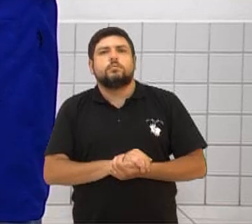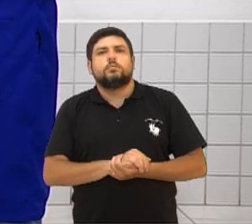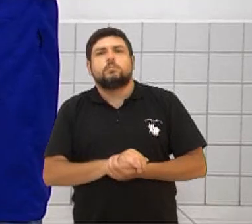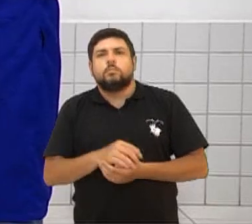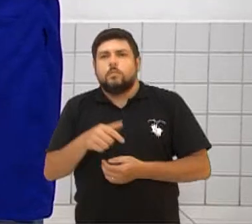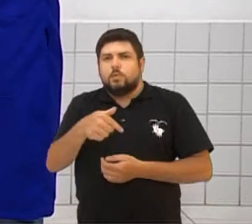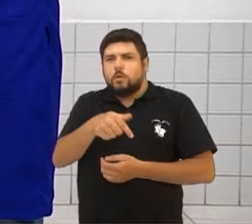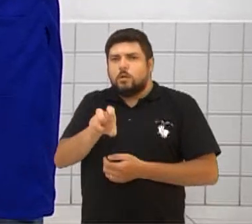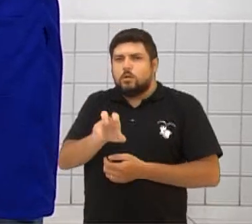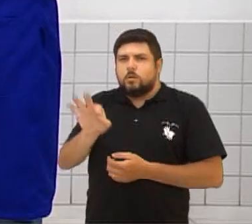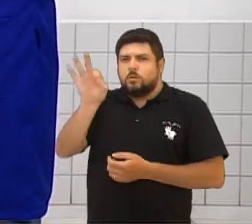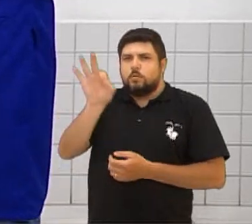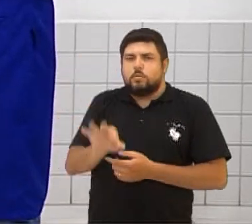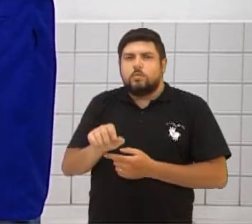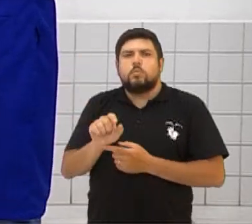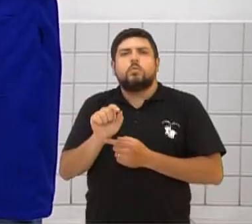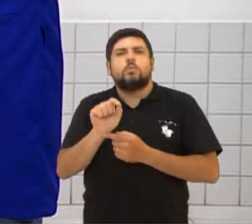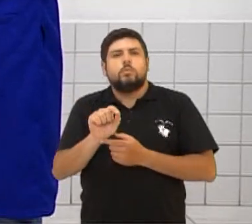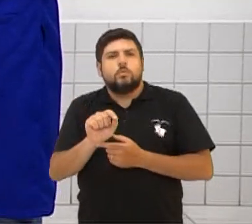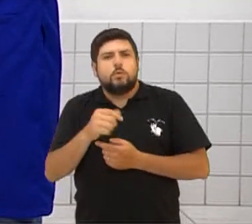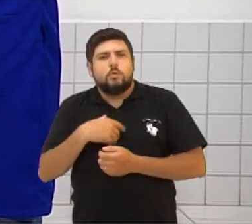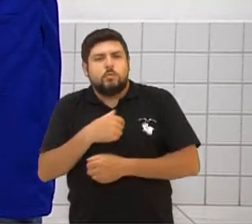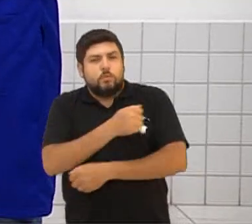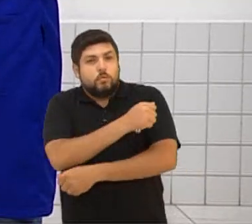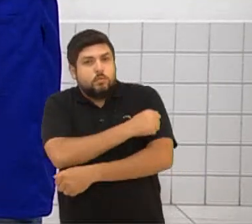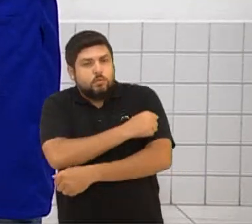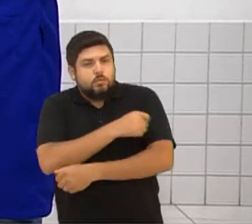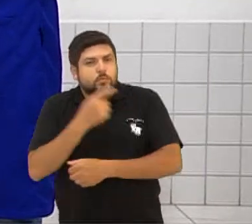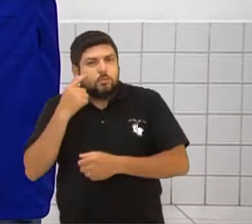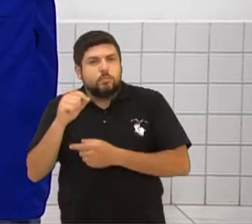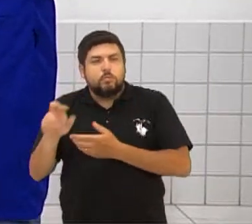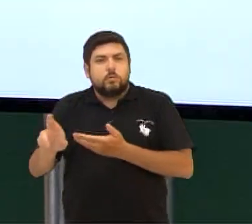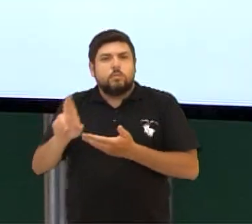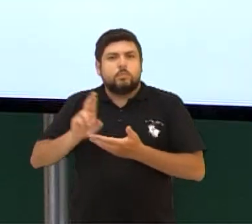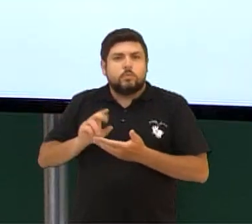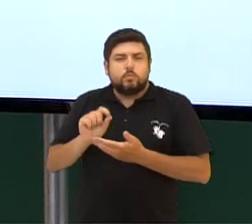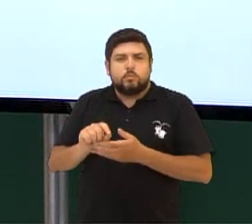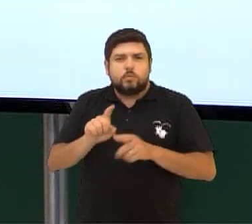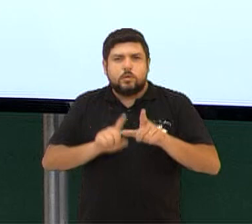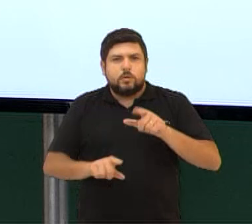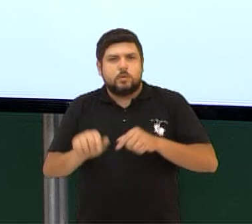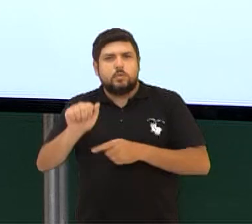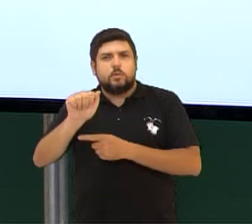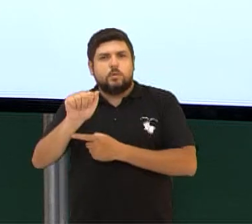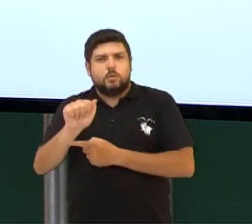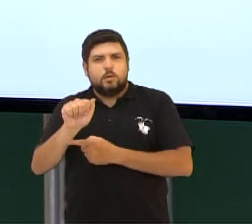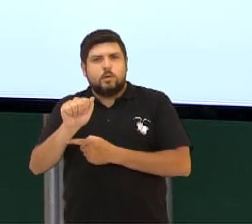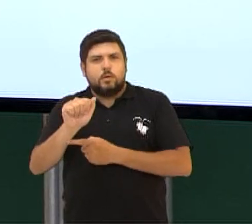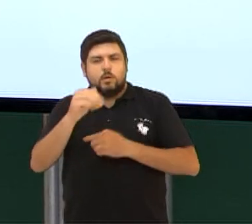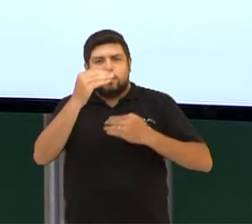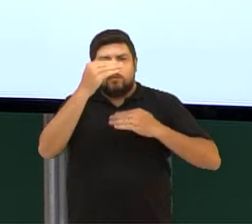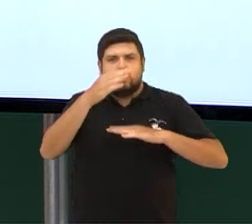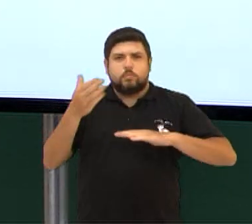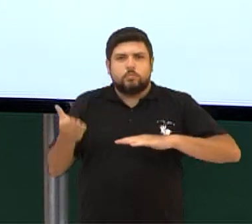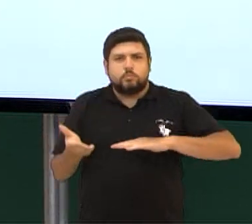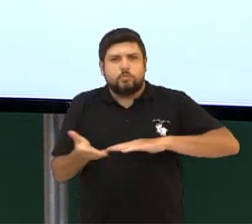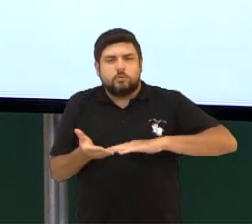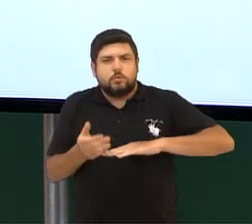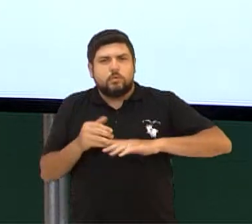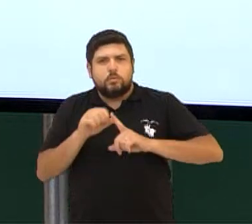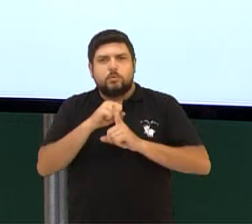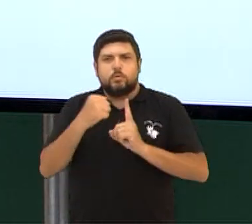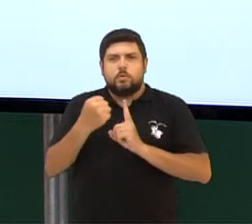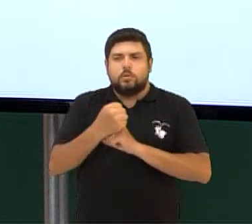aí? 75% dos nossos participantes aqui responderam letra A, padrão contemporâneo de sociedade capitalista,